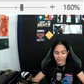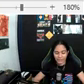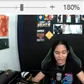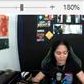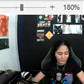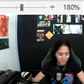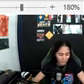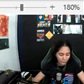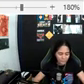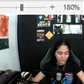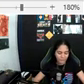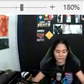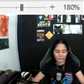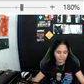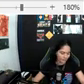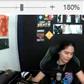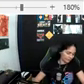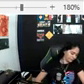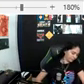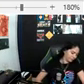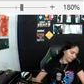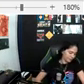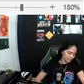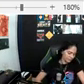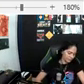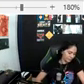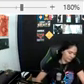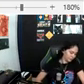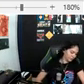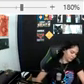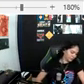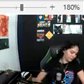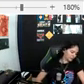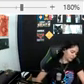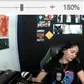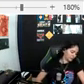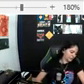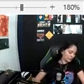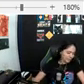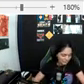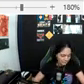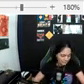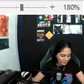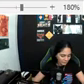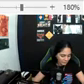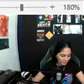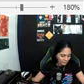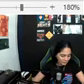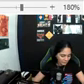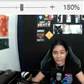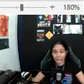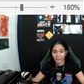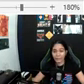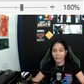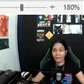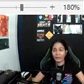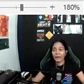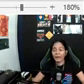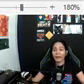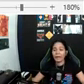Hereditariedade barra genética. Então, o que isso significa? Significa o seguinte, gente, que